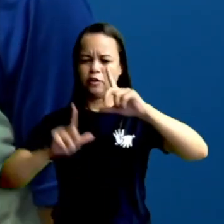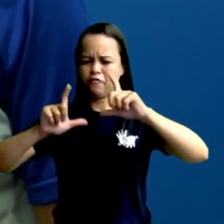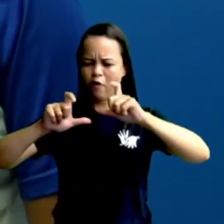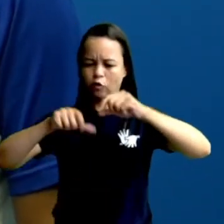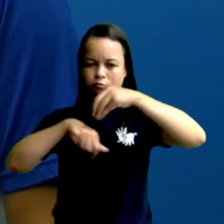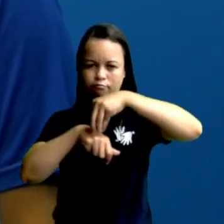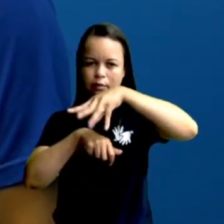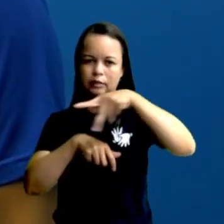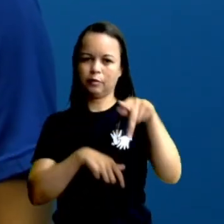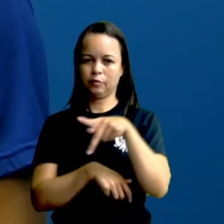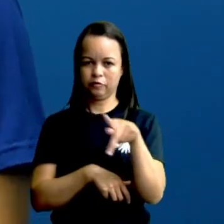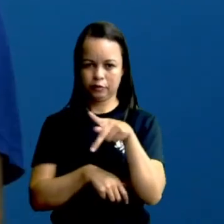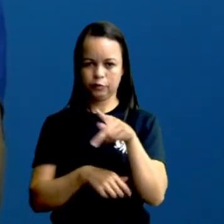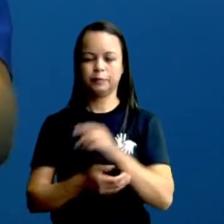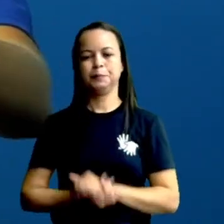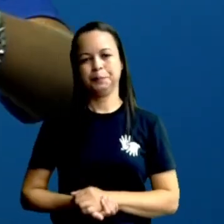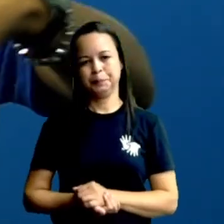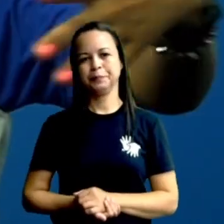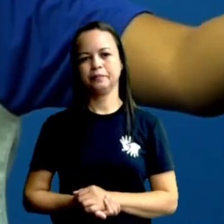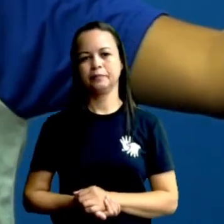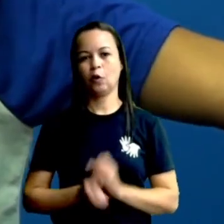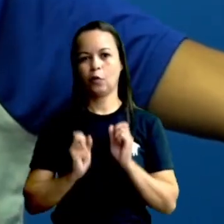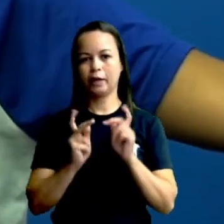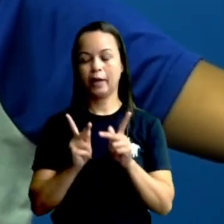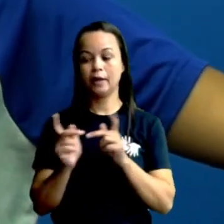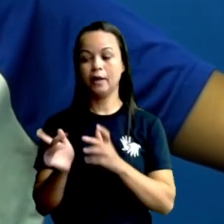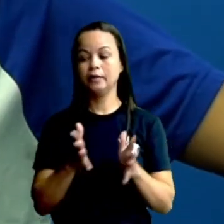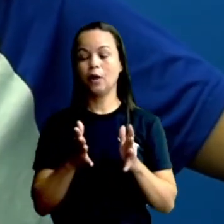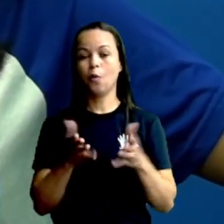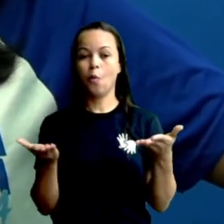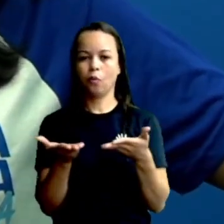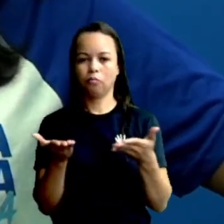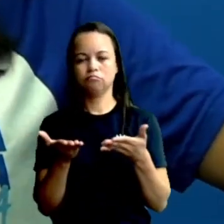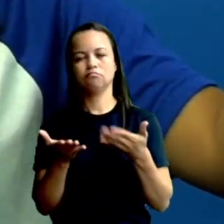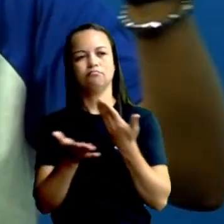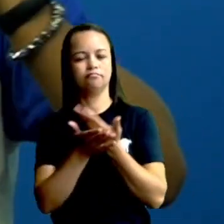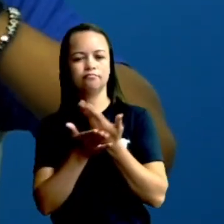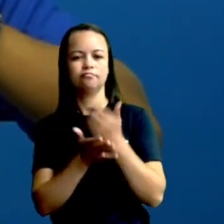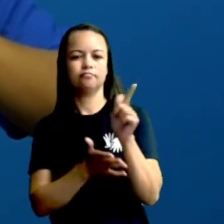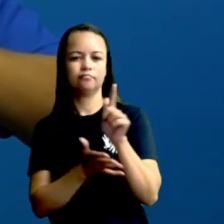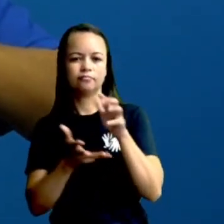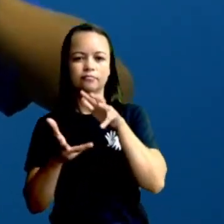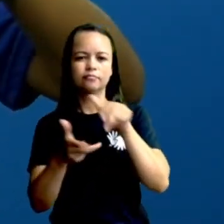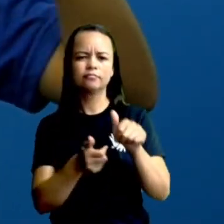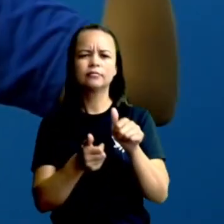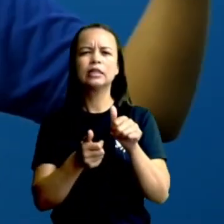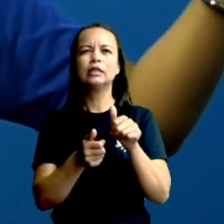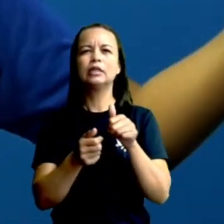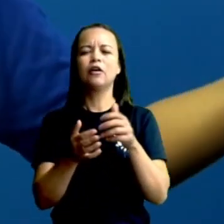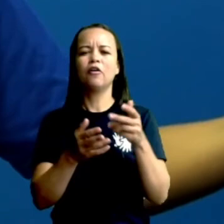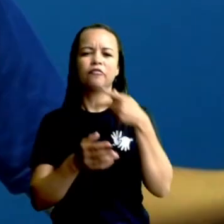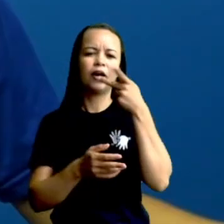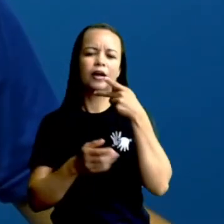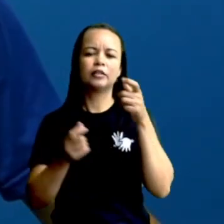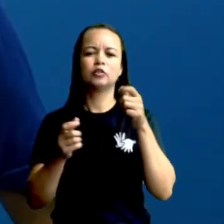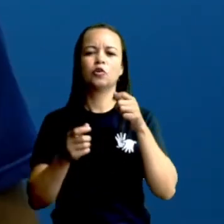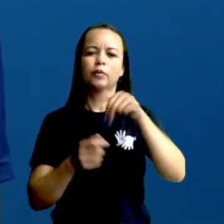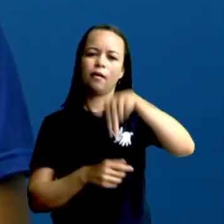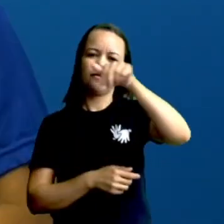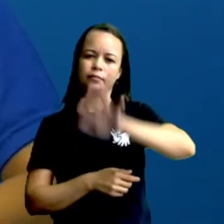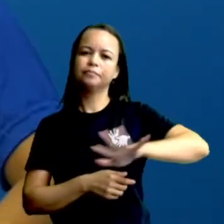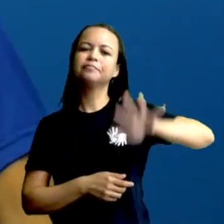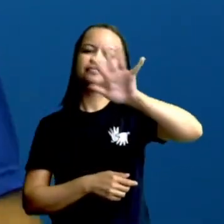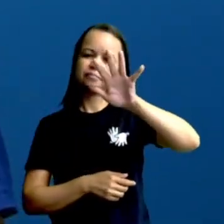tua professora. Beleza, pessoal? Então, hoje foi a nossa aula de geografia, falando um pouquinho sobre a região